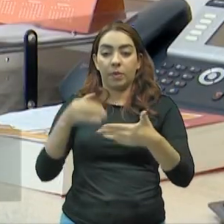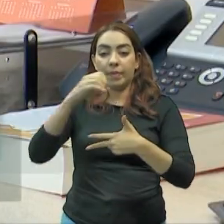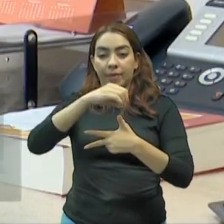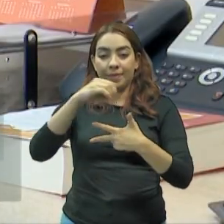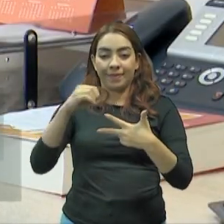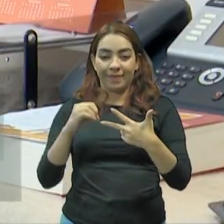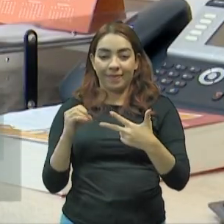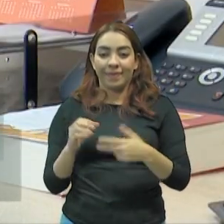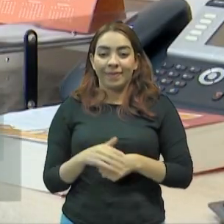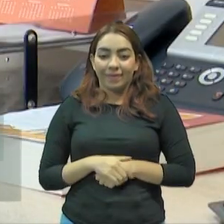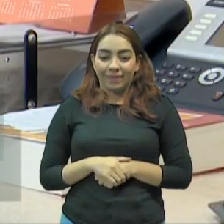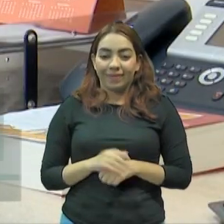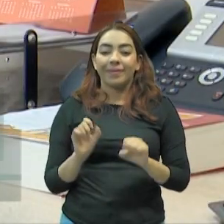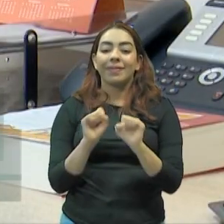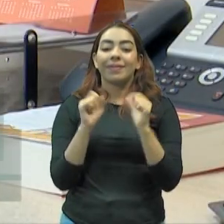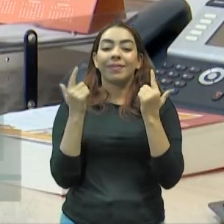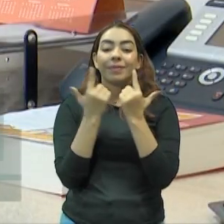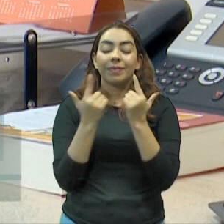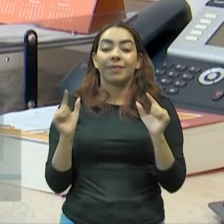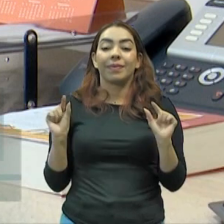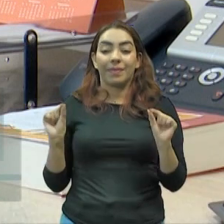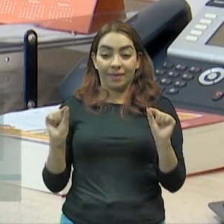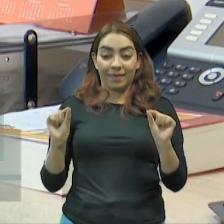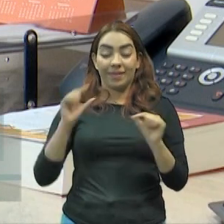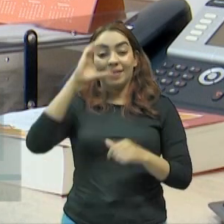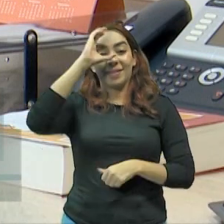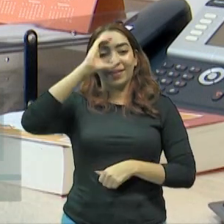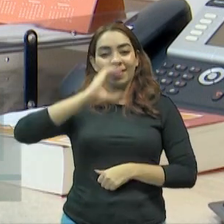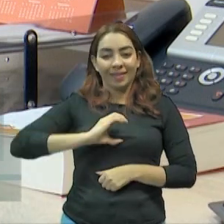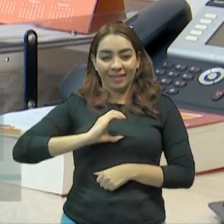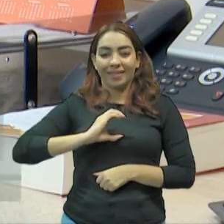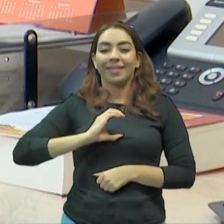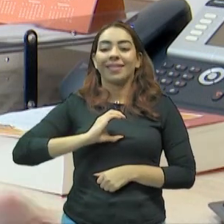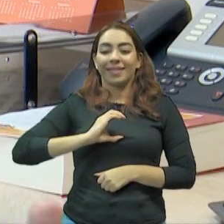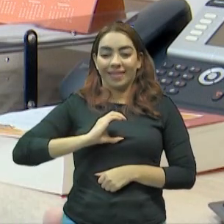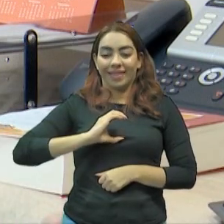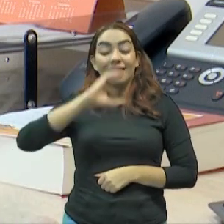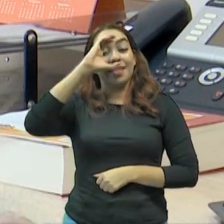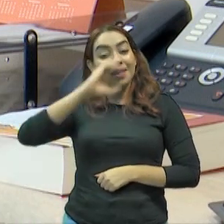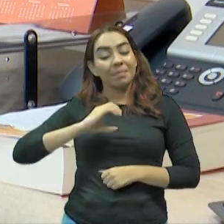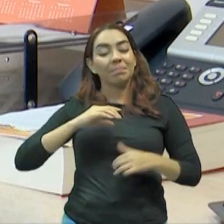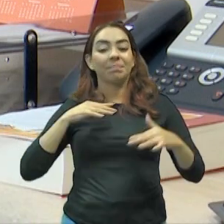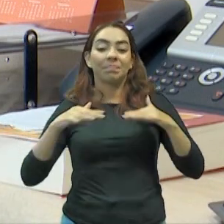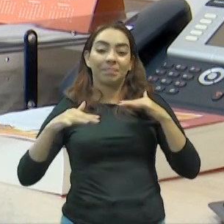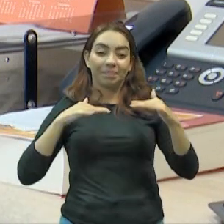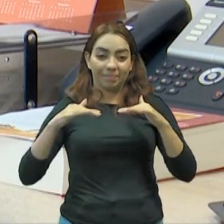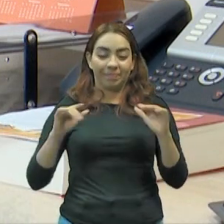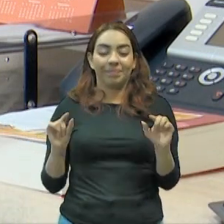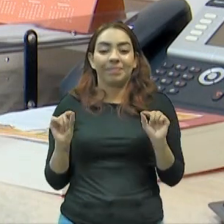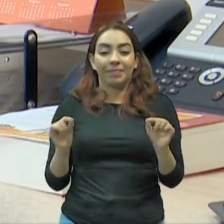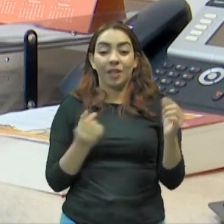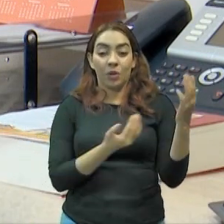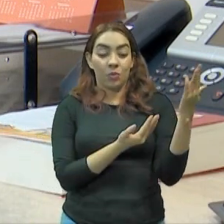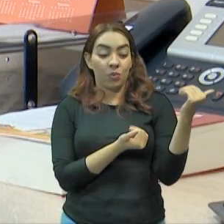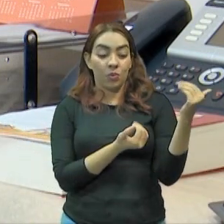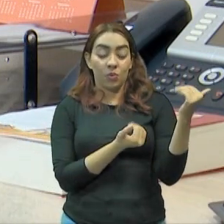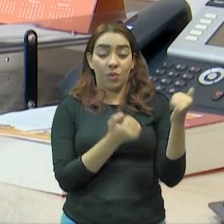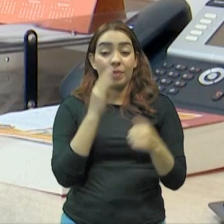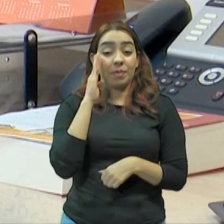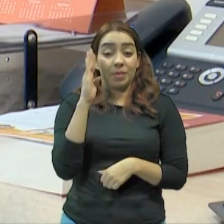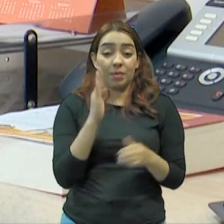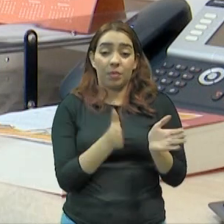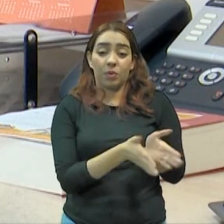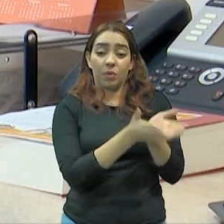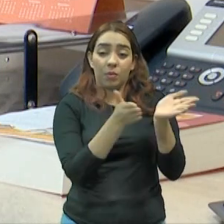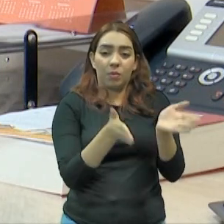papel de exercício de cidadania porque na na verdade possibilita aos jovens especialmente de baixa renda mas não apenas aos